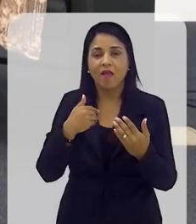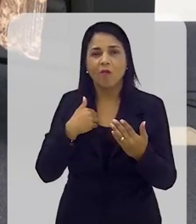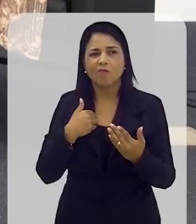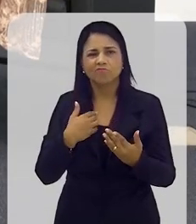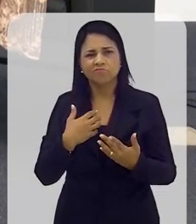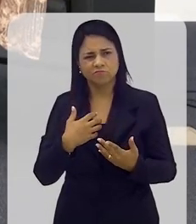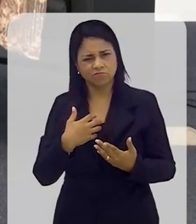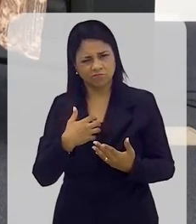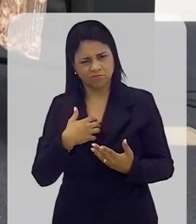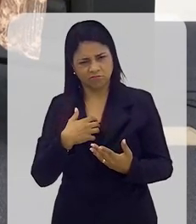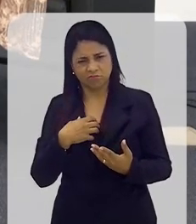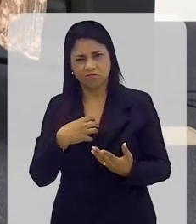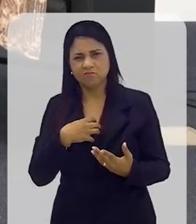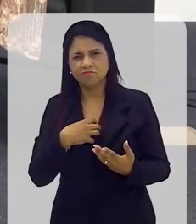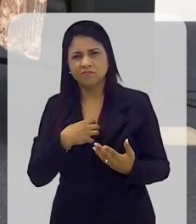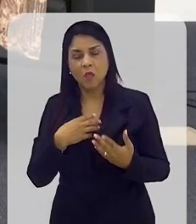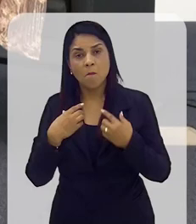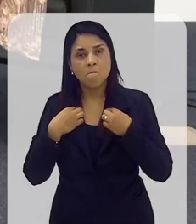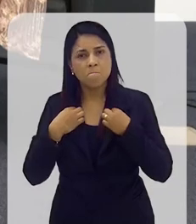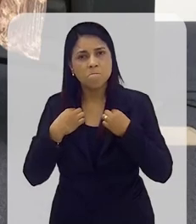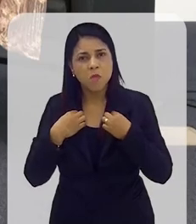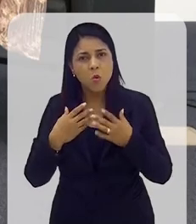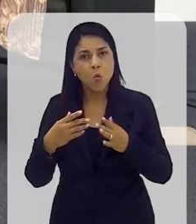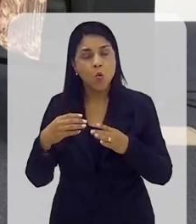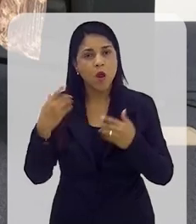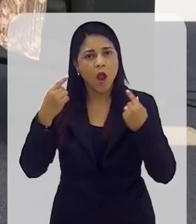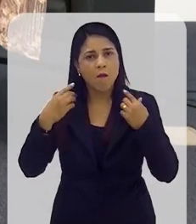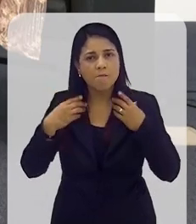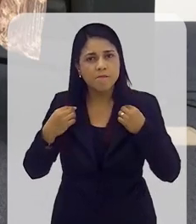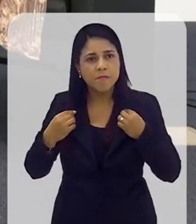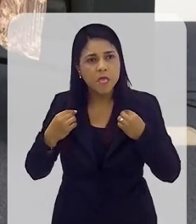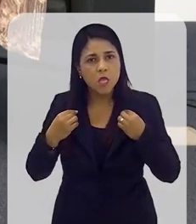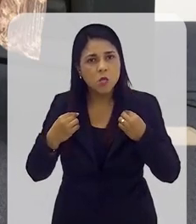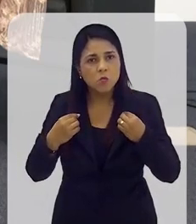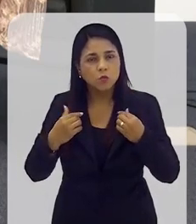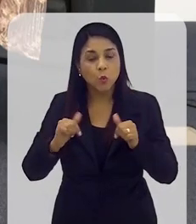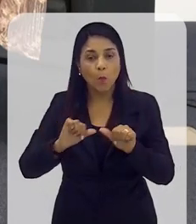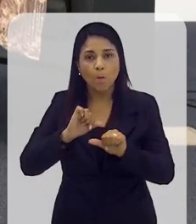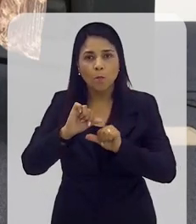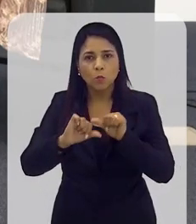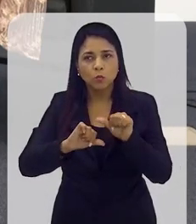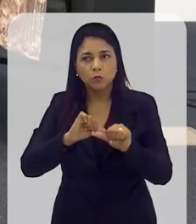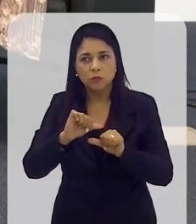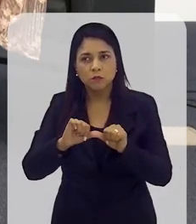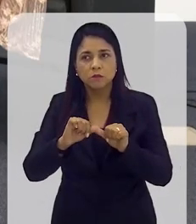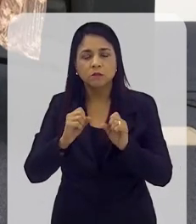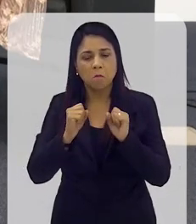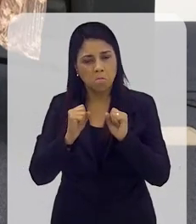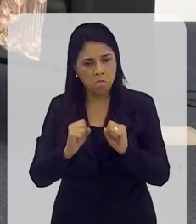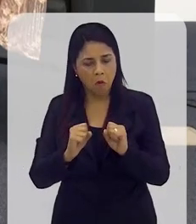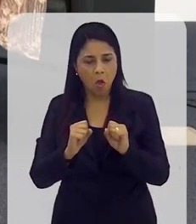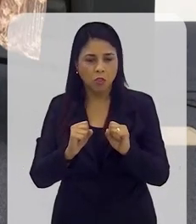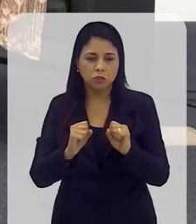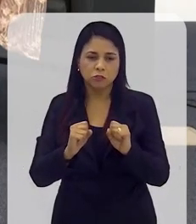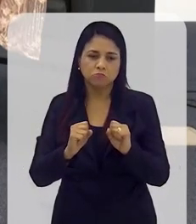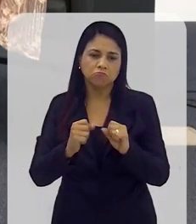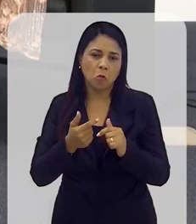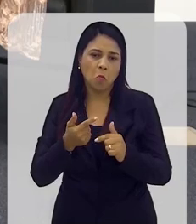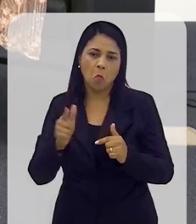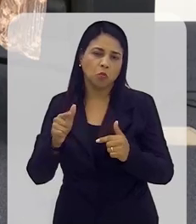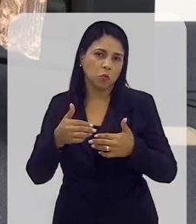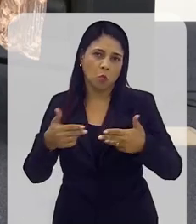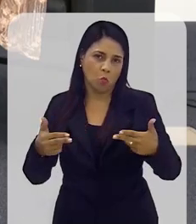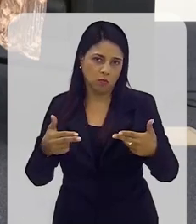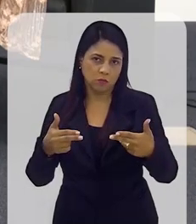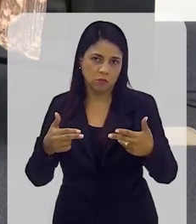que eu comecei, eu falei assim, olha, o meu cabelo, estou fazendo a transição. Você pode até mexer em outra coisa, mas no meu cabelo